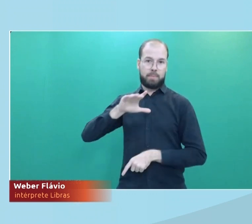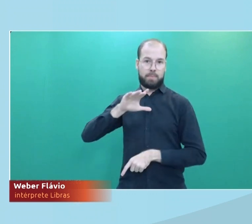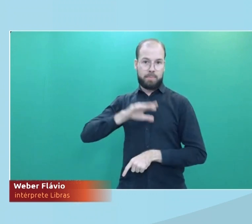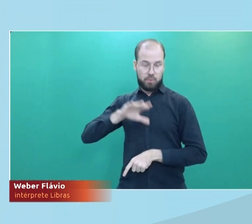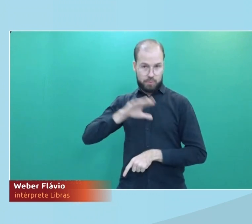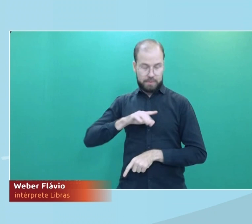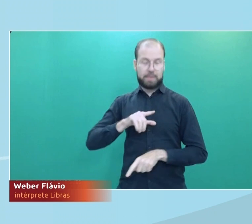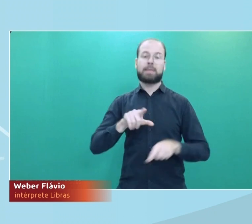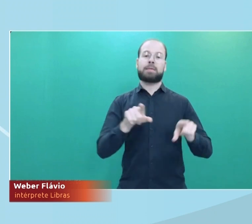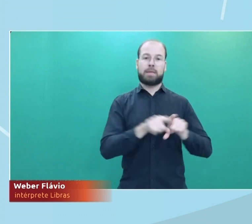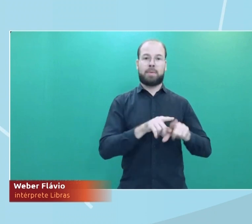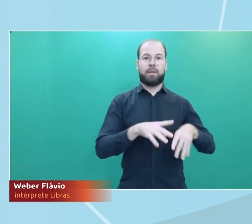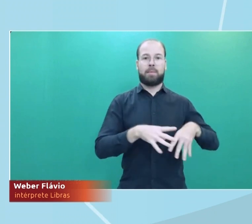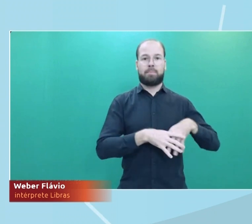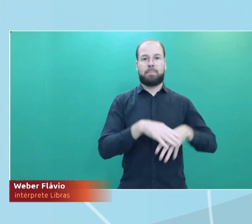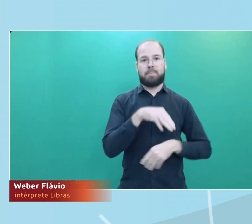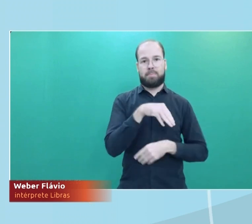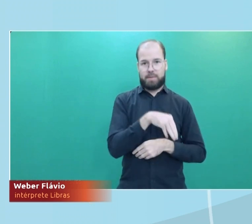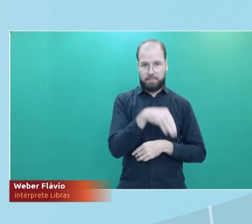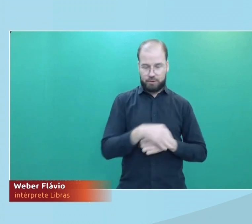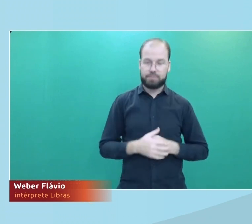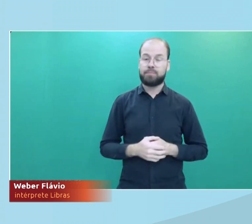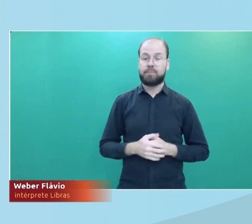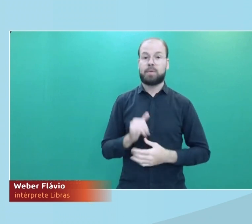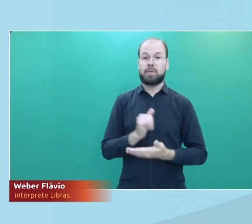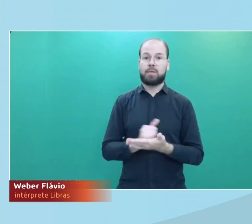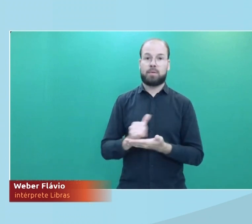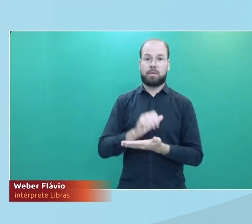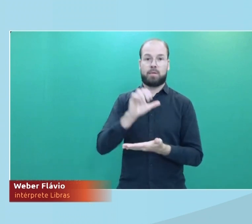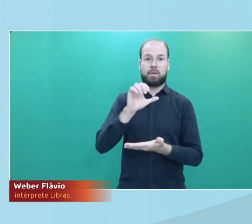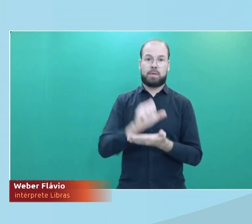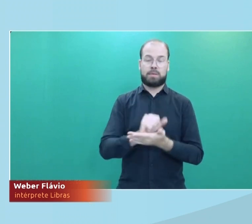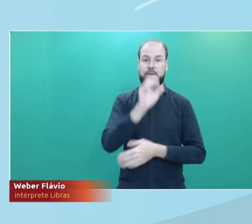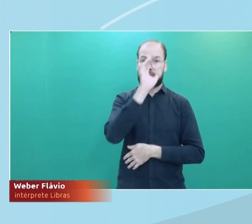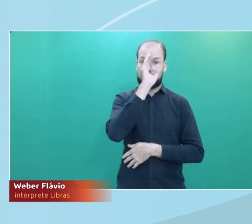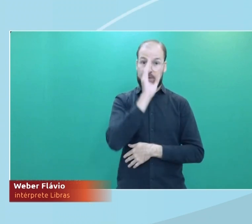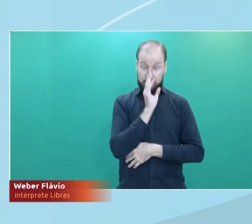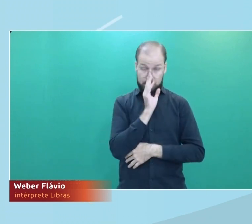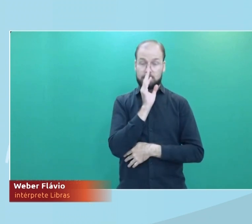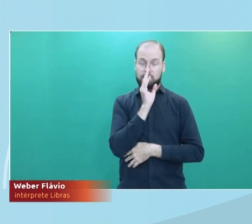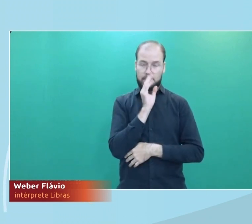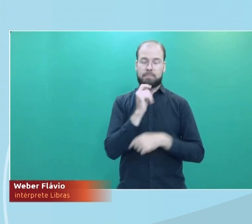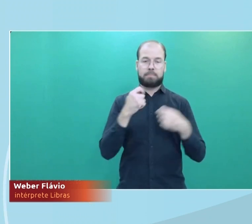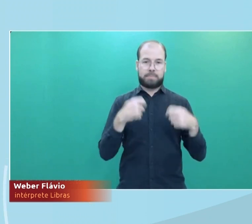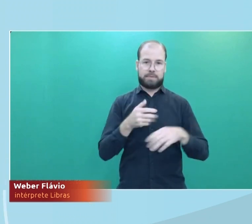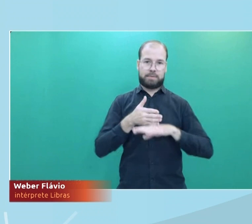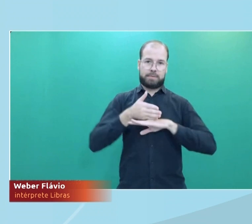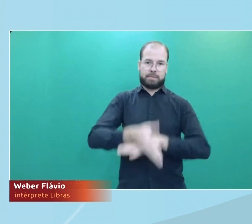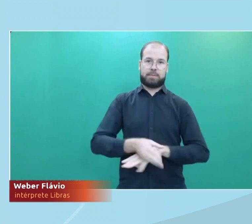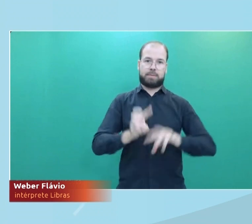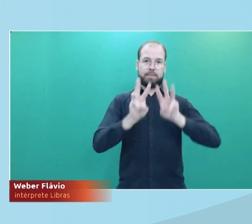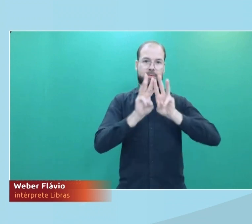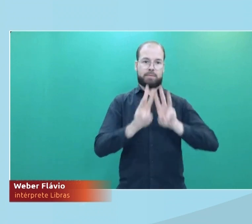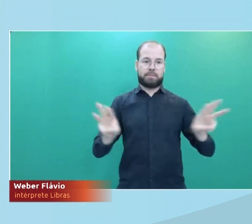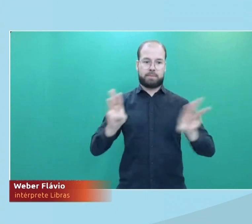também Matemática. As inscrições são gratuitas e devem ser feitas pelo site